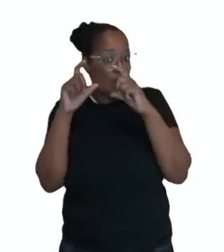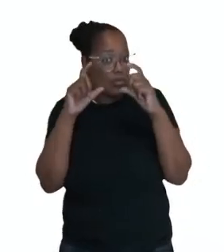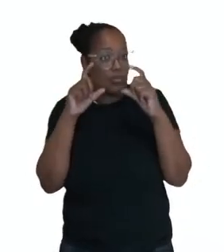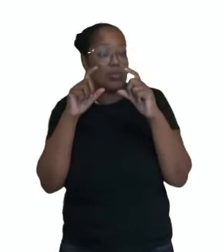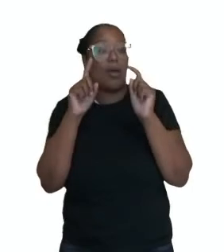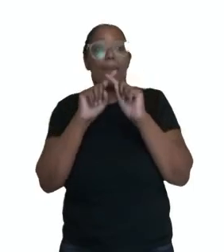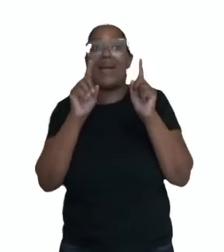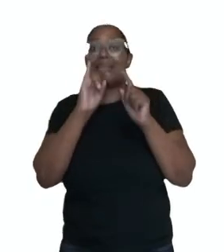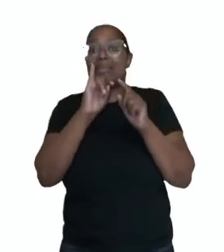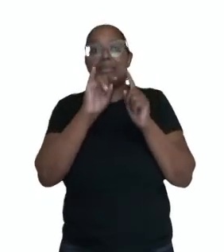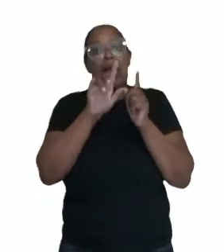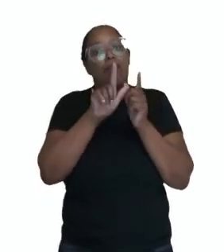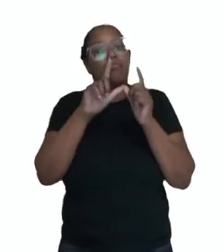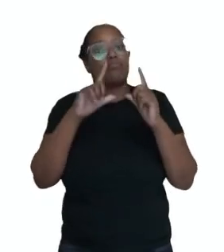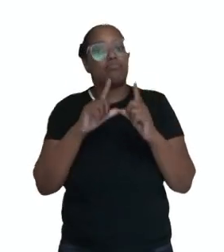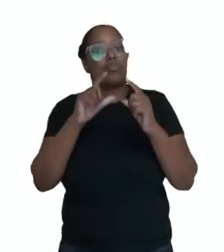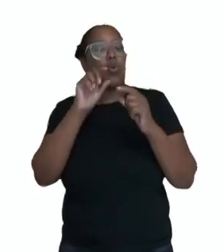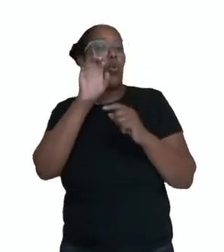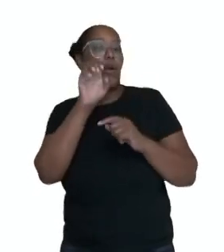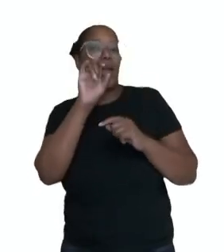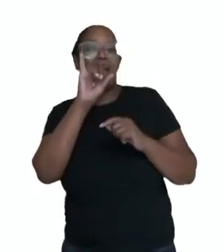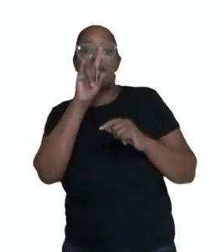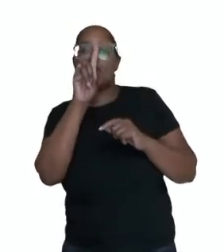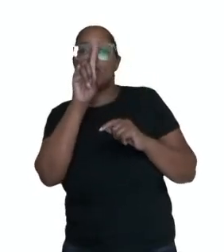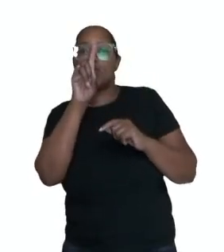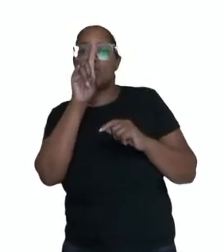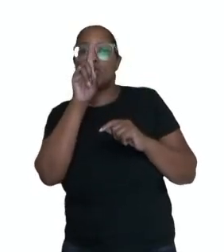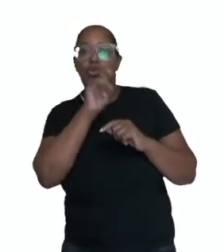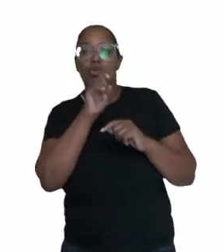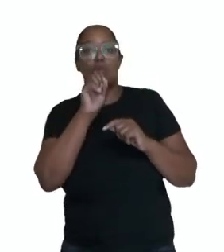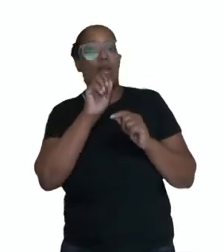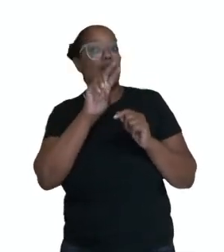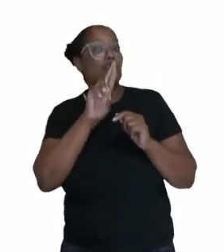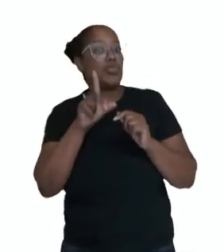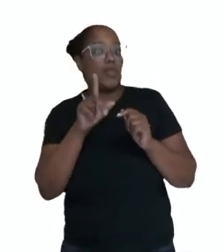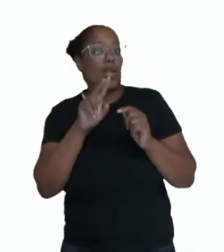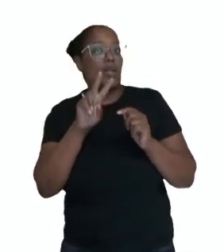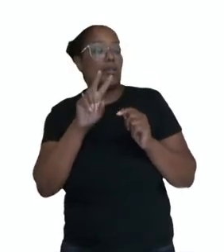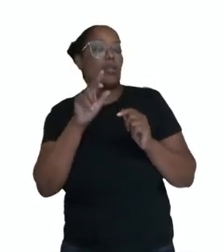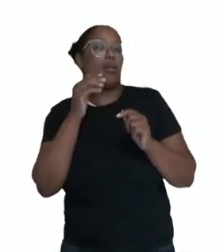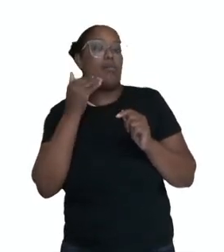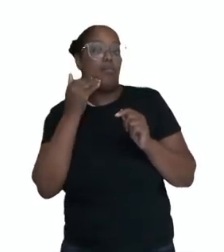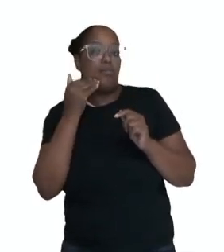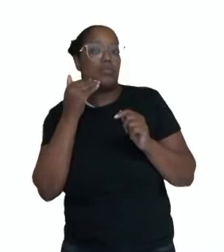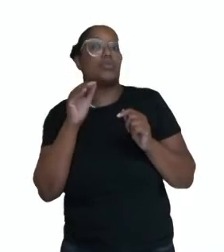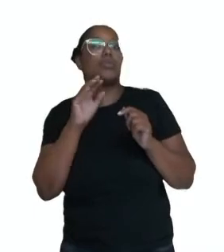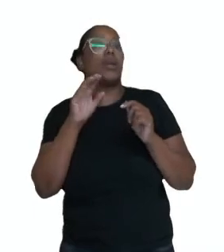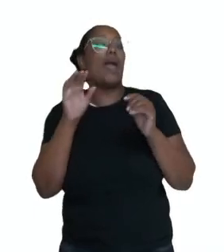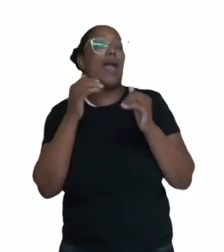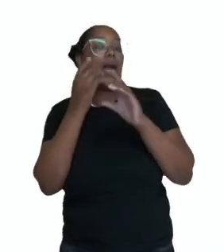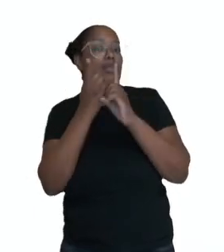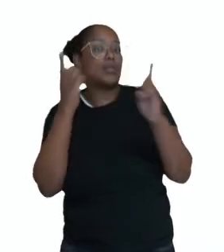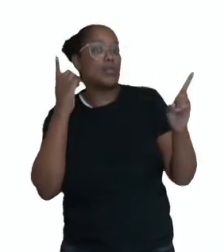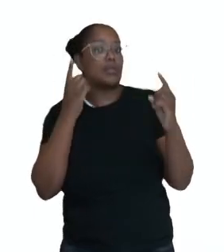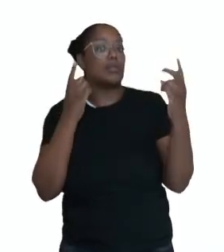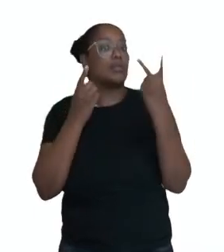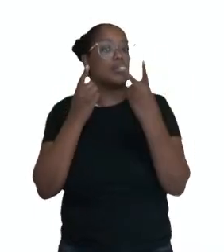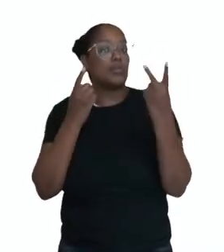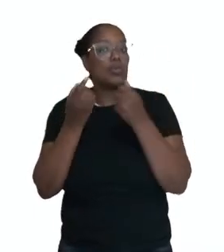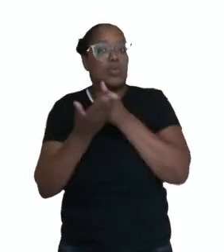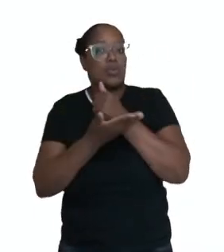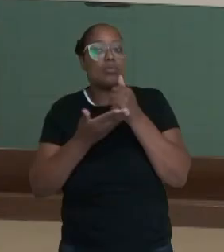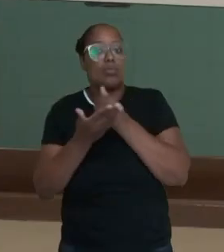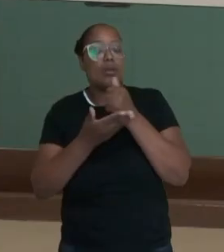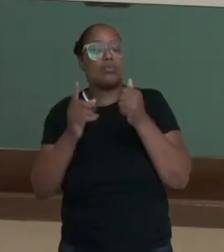está inclinado em relação à altura, que a altura é exatamente a distância entre as duas bases, nós dizemos